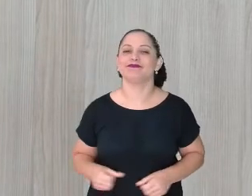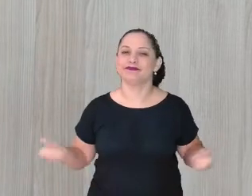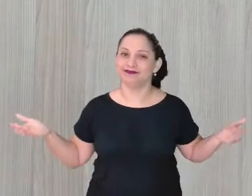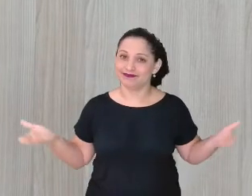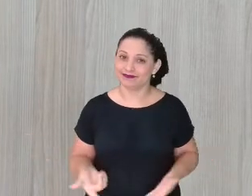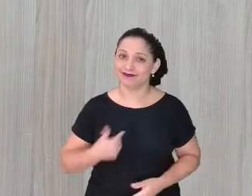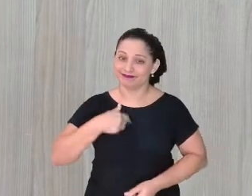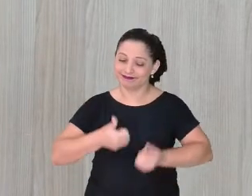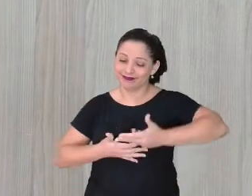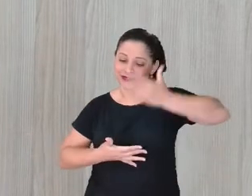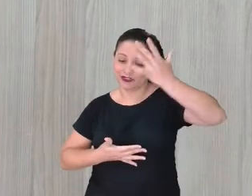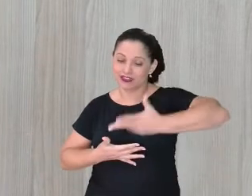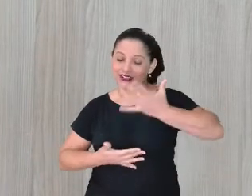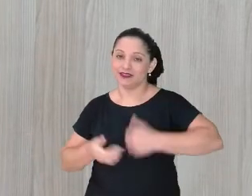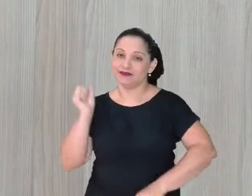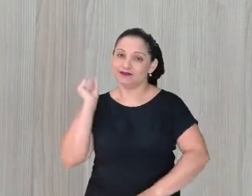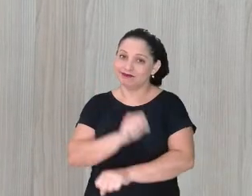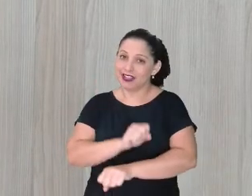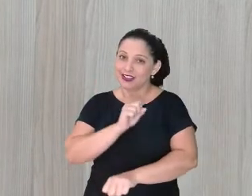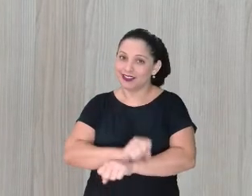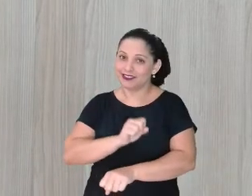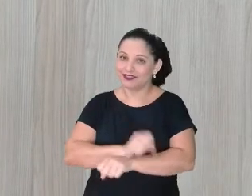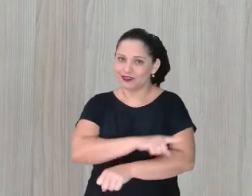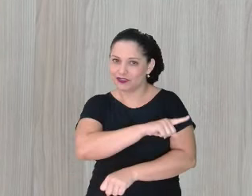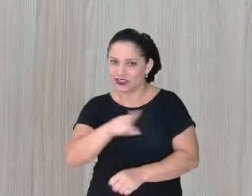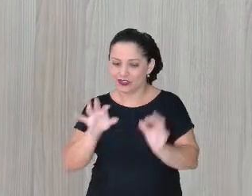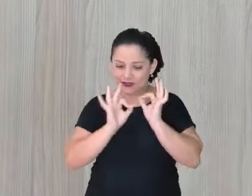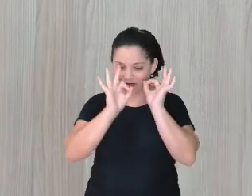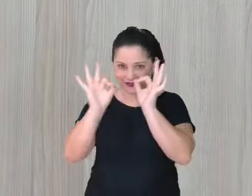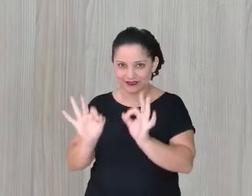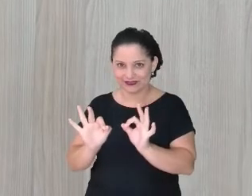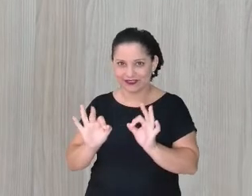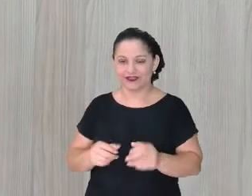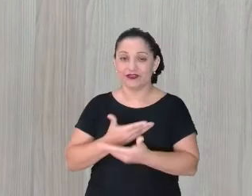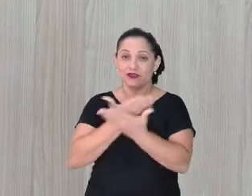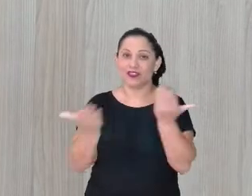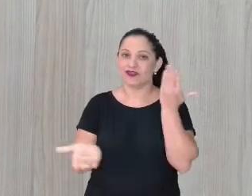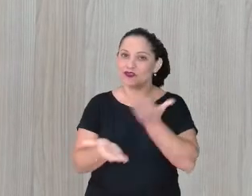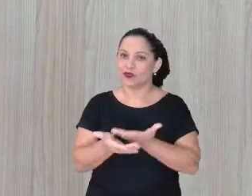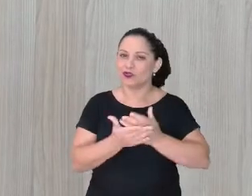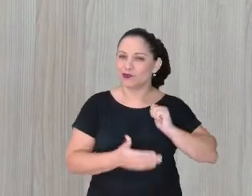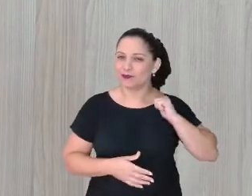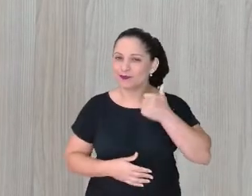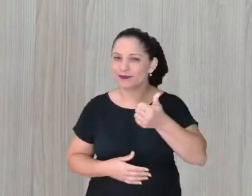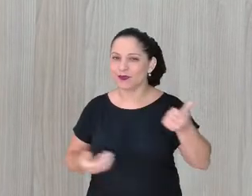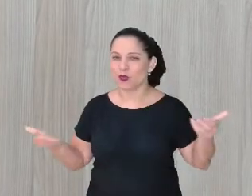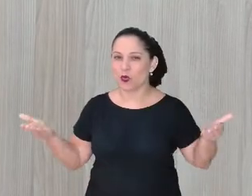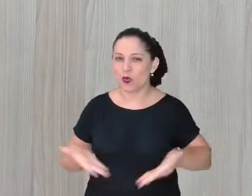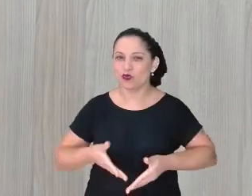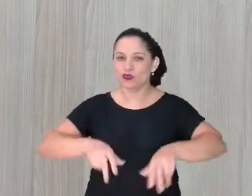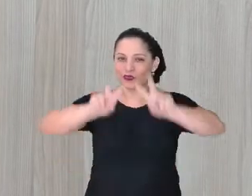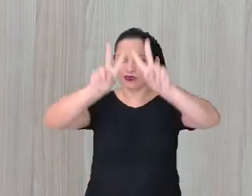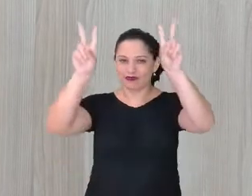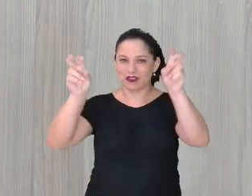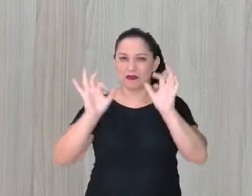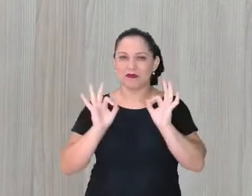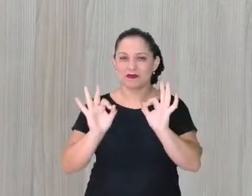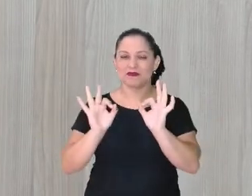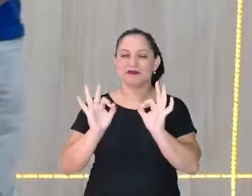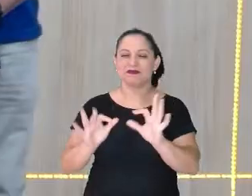no chat para acompanhar aí os comentários de vocês, tá bom? Então, bons estudos, que hoje o tema da aula tá show,